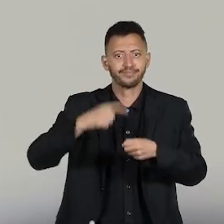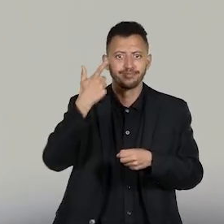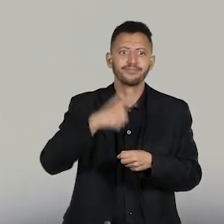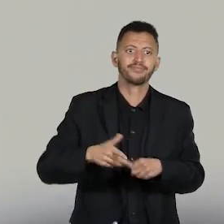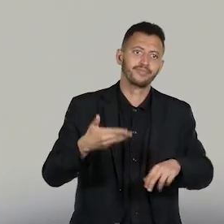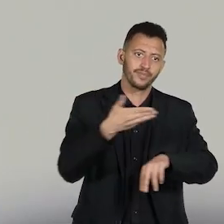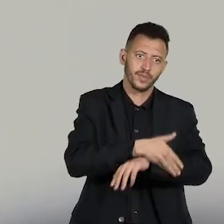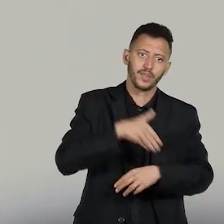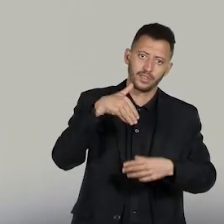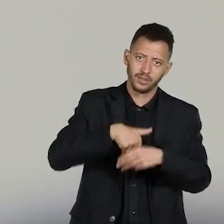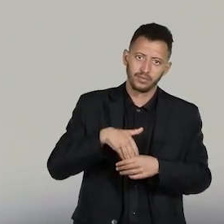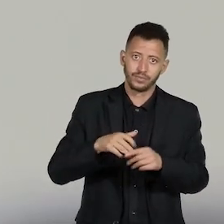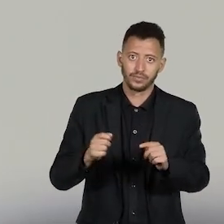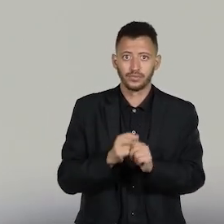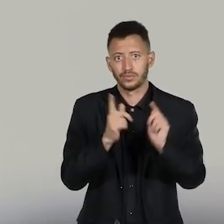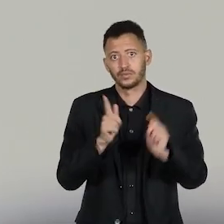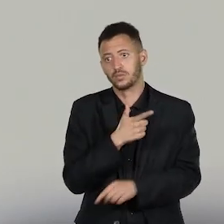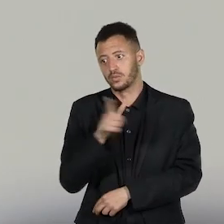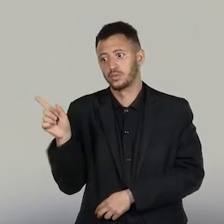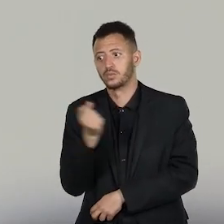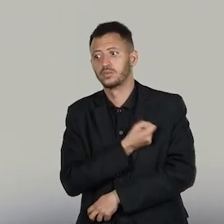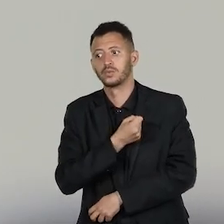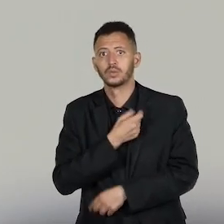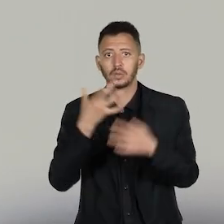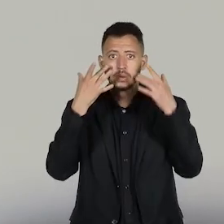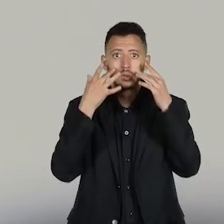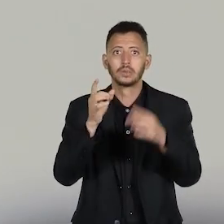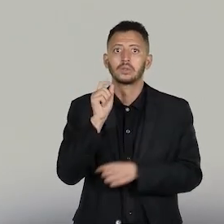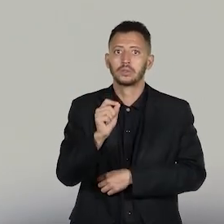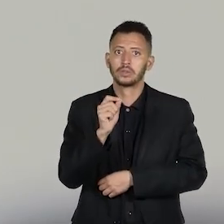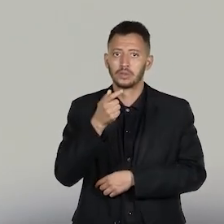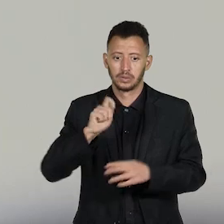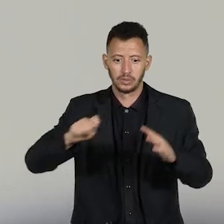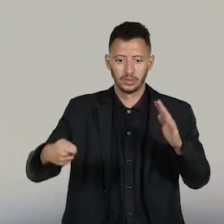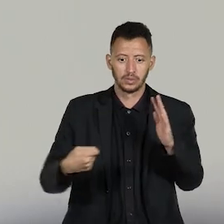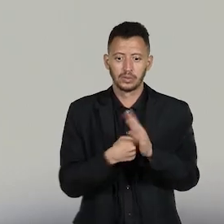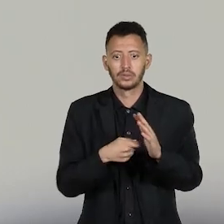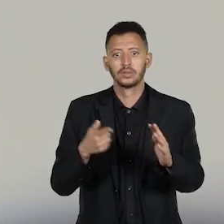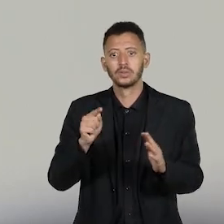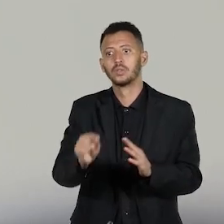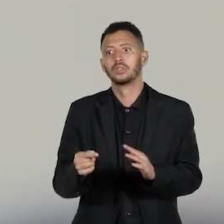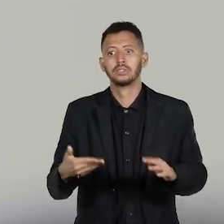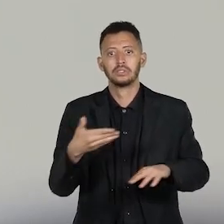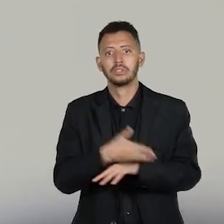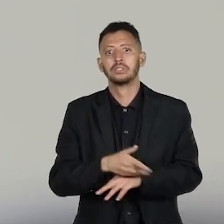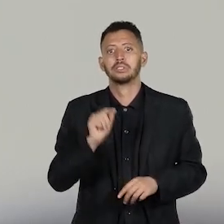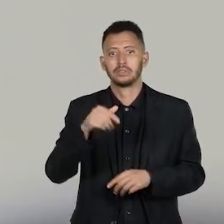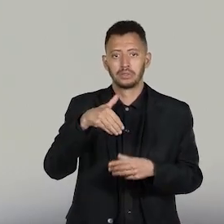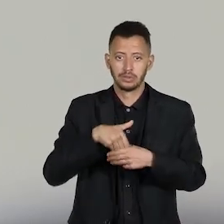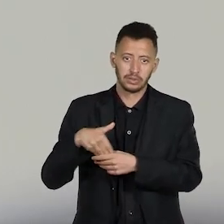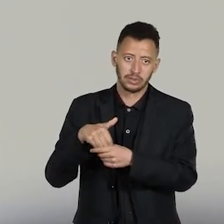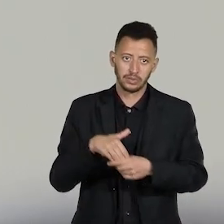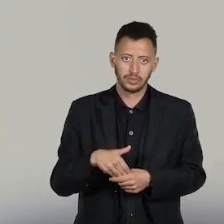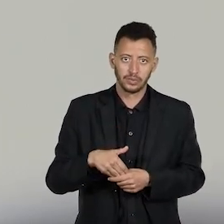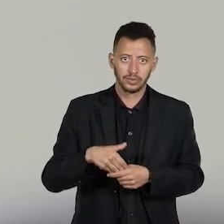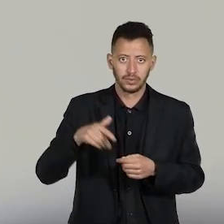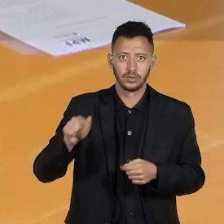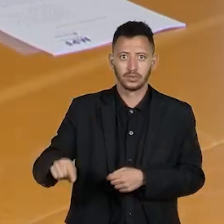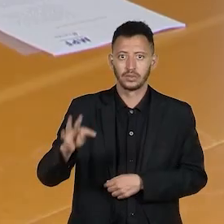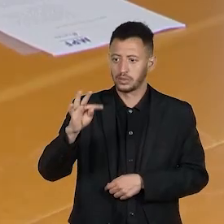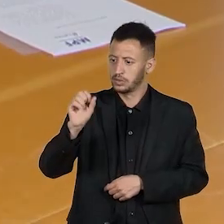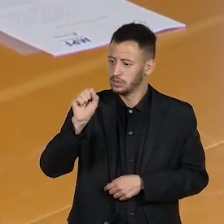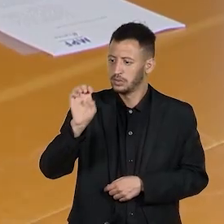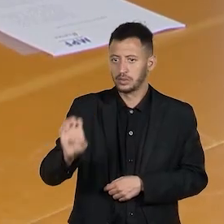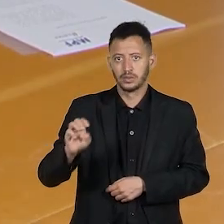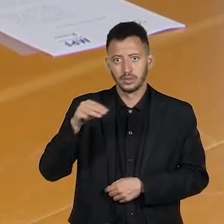poderão novamente ir às urnas. Mas um outro número chama atenção, o de denúncias de assédio eleitoral. Vamos ver.